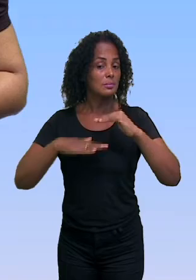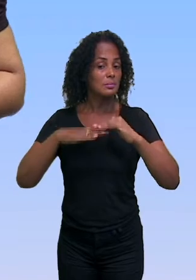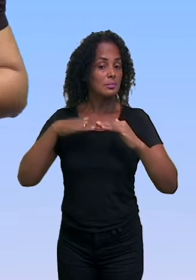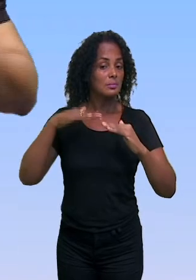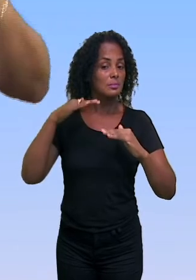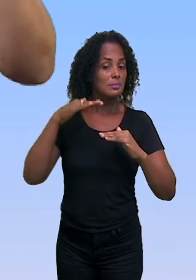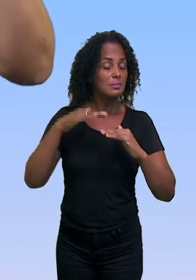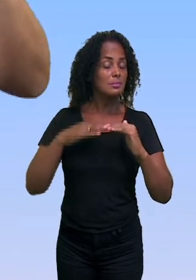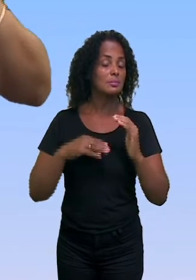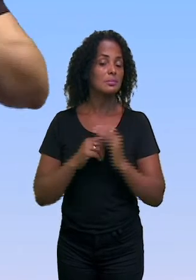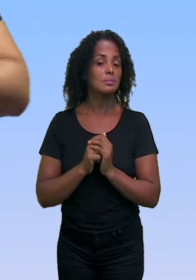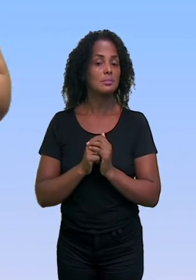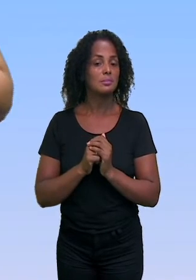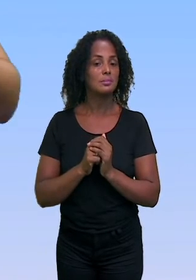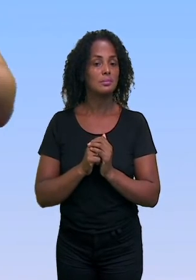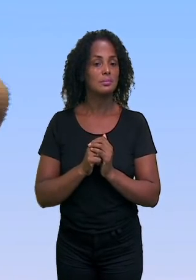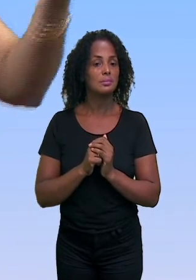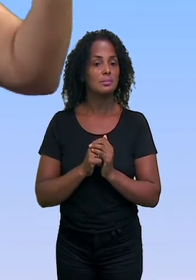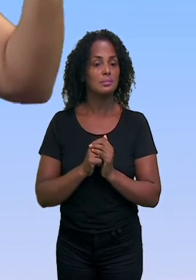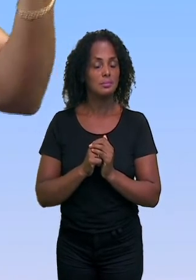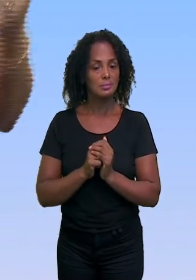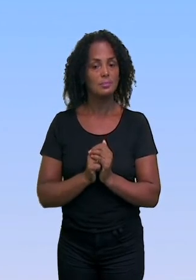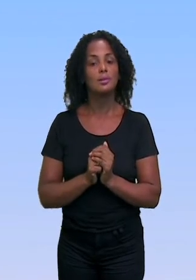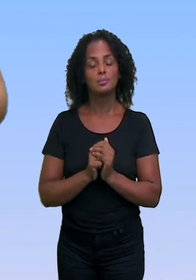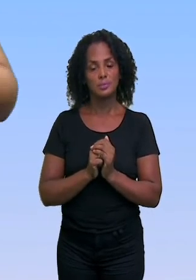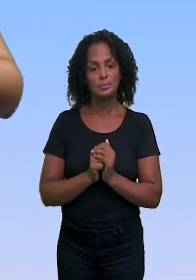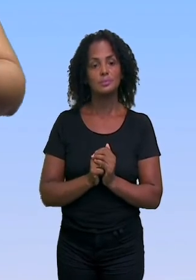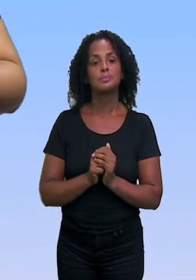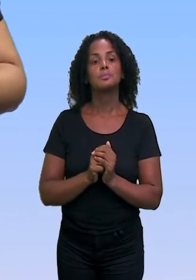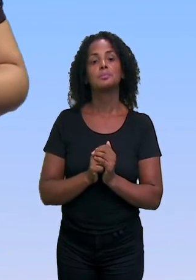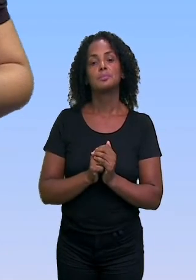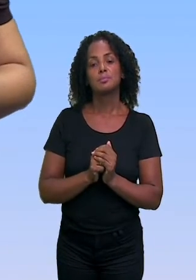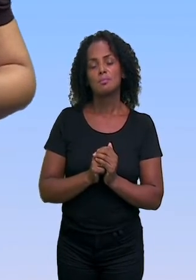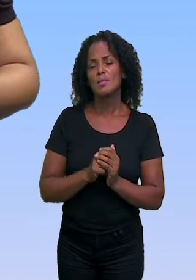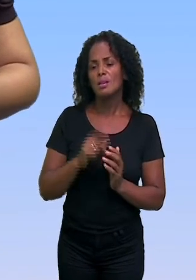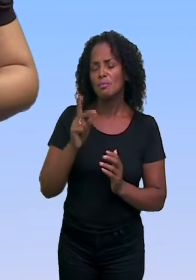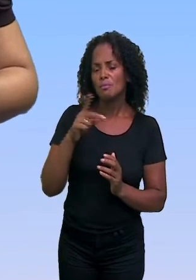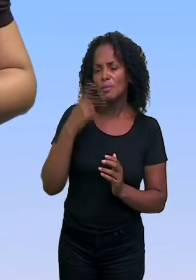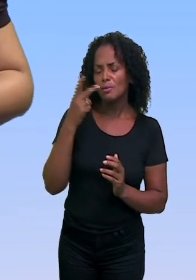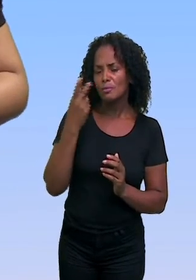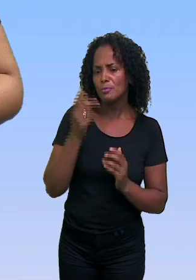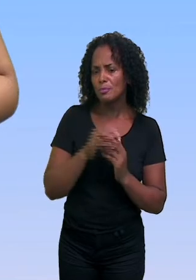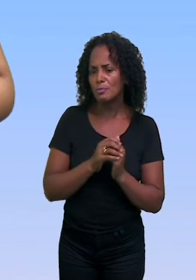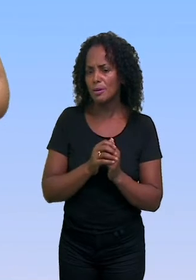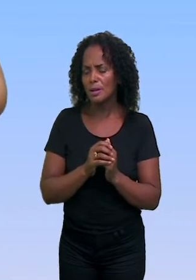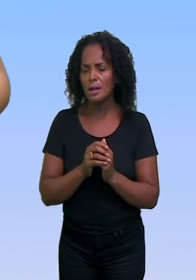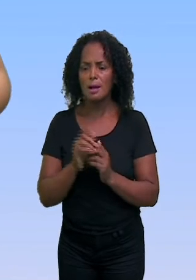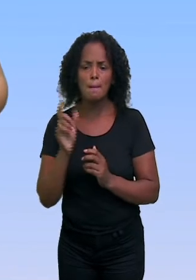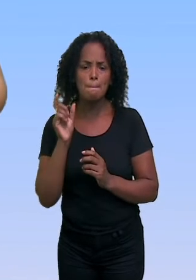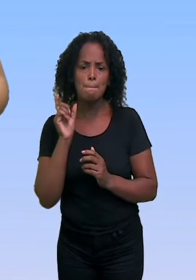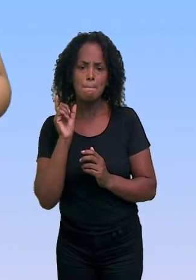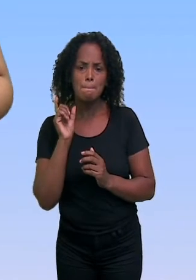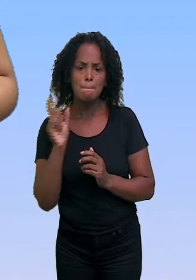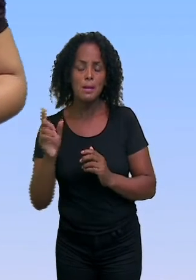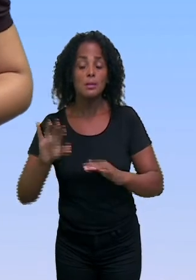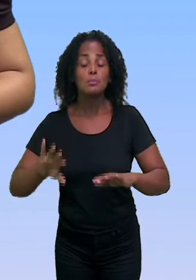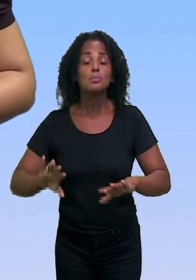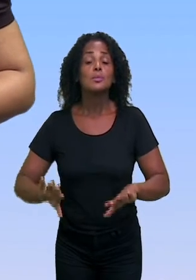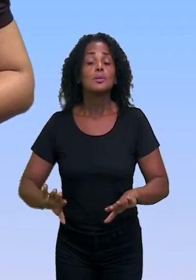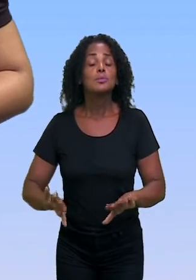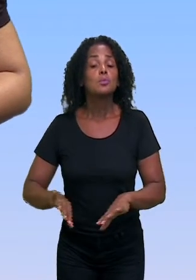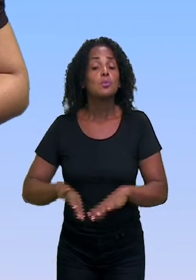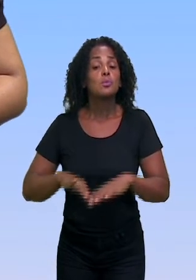É isso aí vamos repetir a frase completa agora o e na igual a pouco quando eu